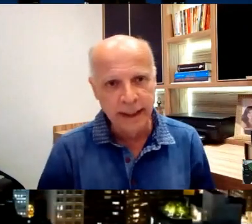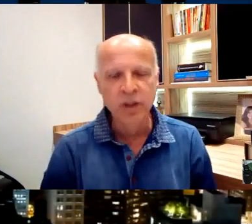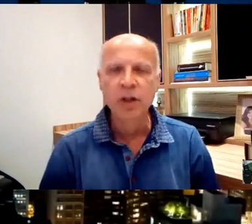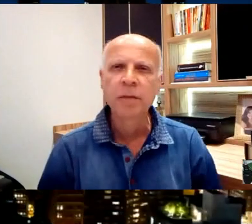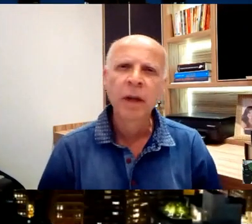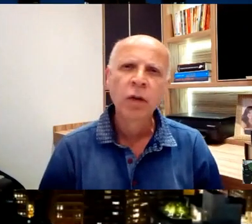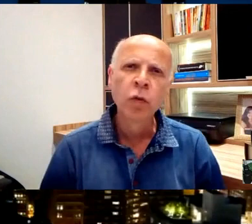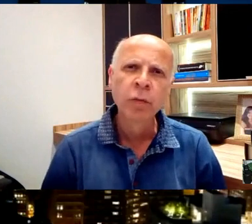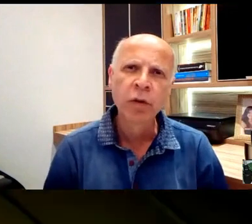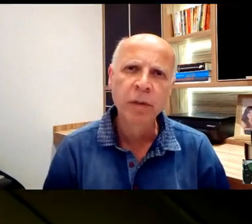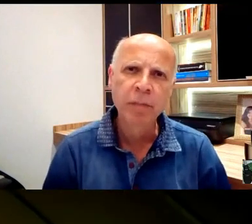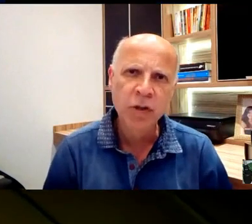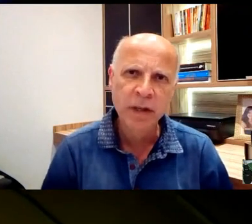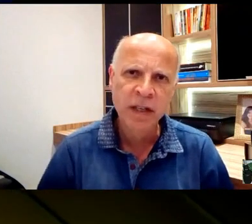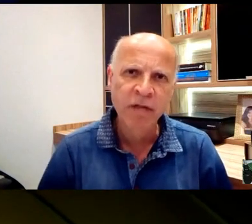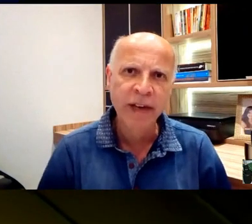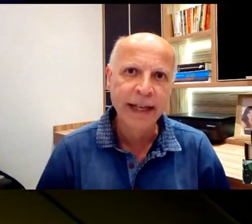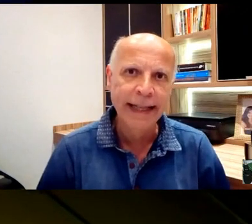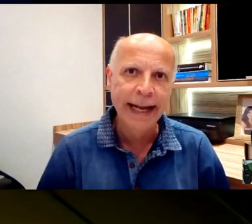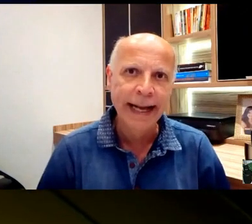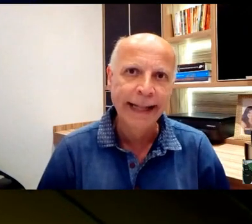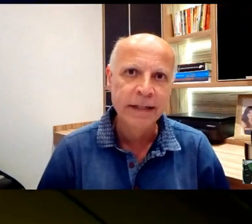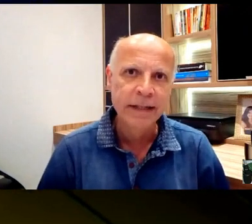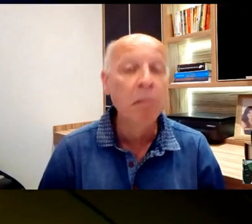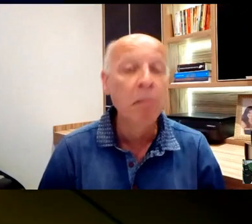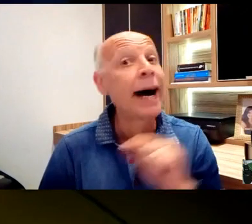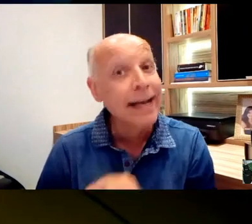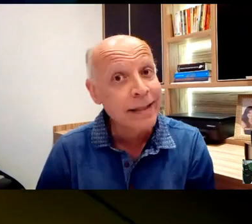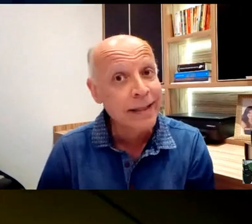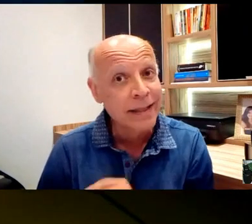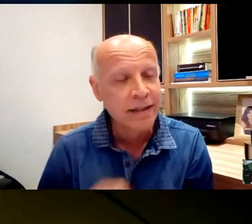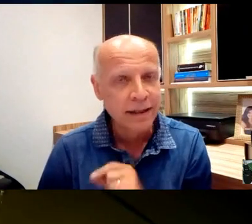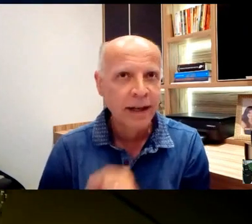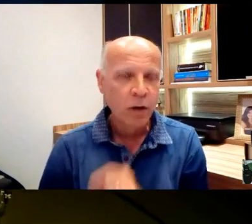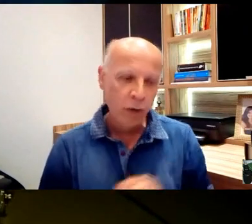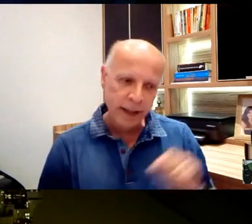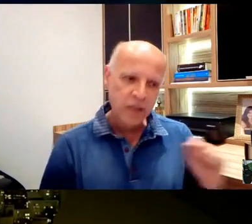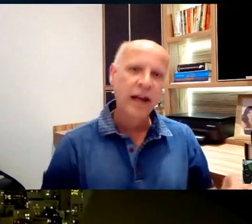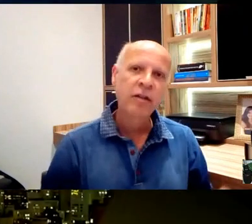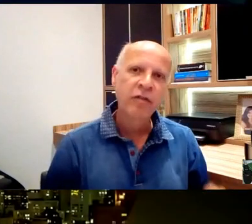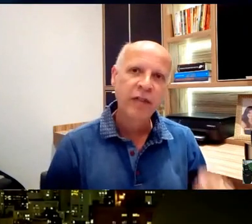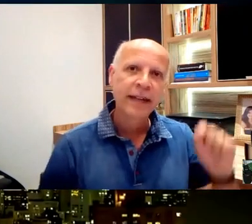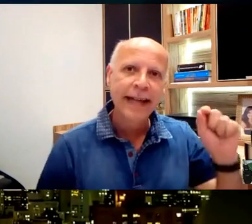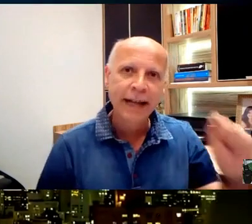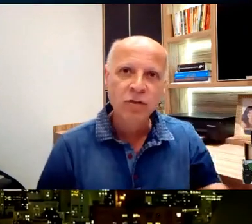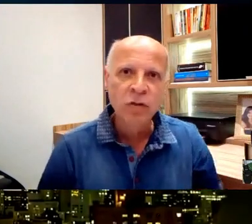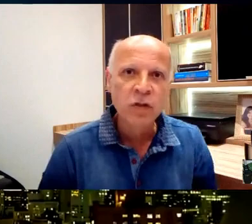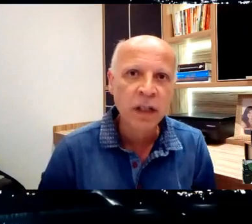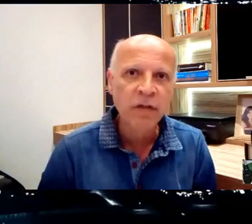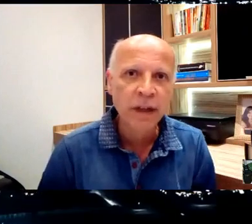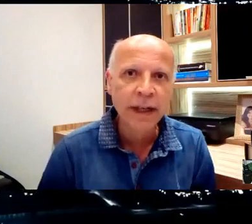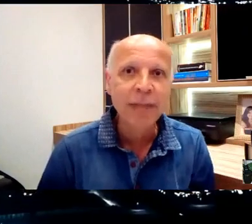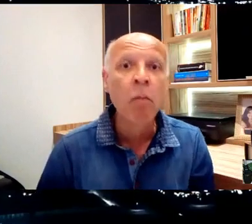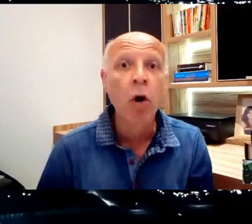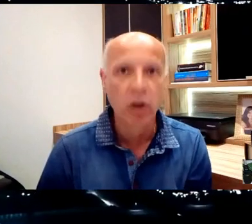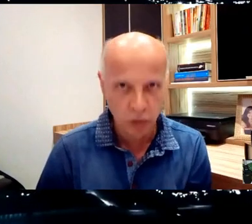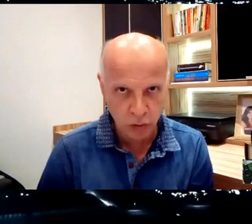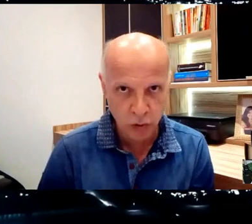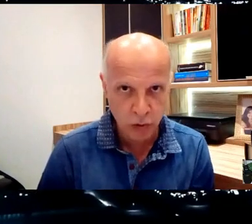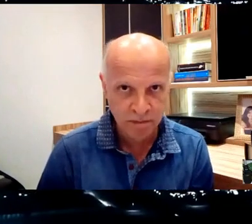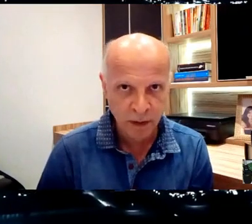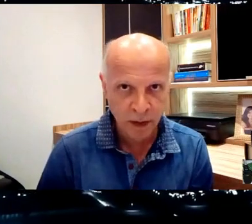grande número de pessoas infectadas, mas quando eles falam infectados, não significa